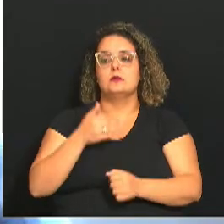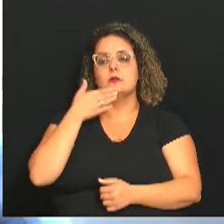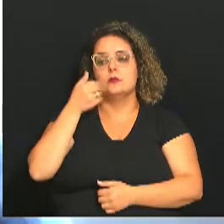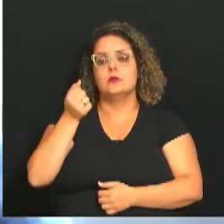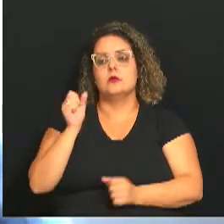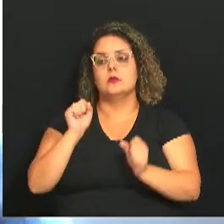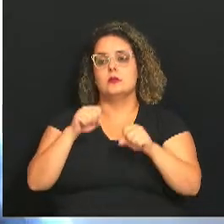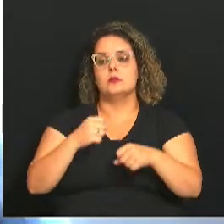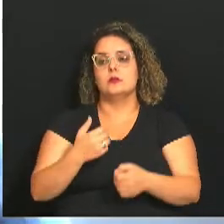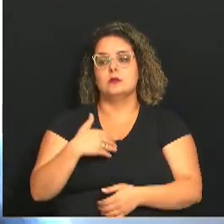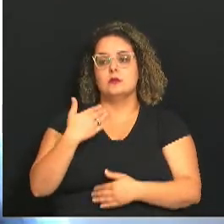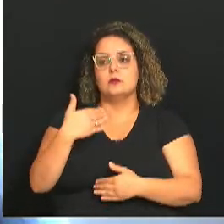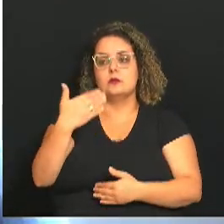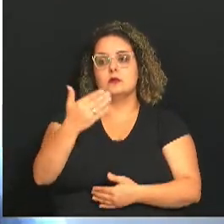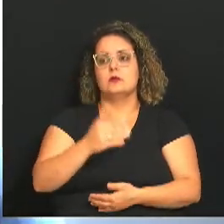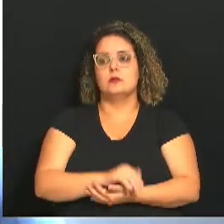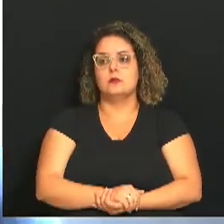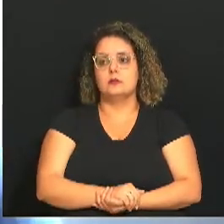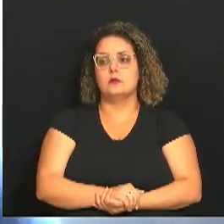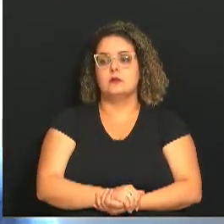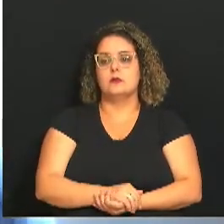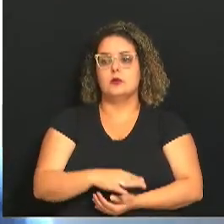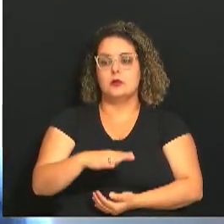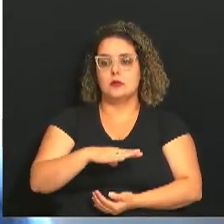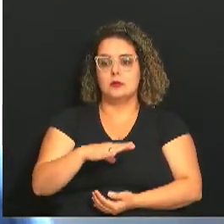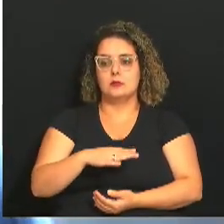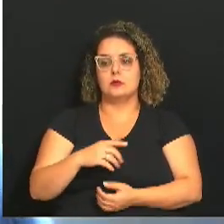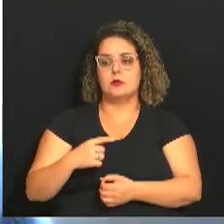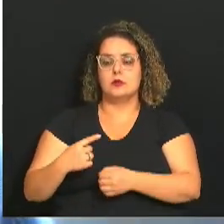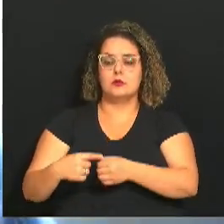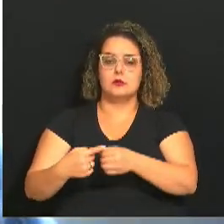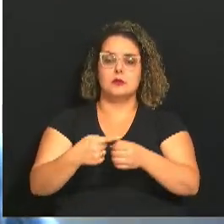para Campinas e região.